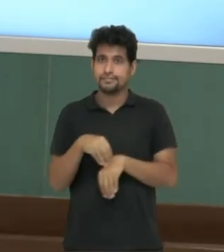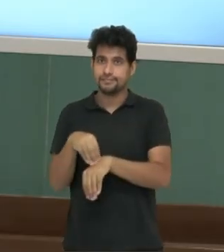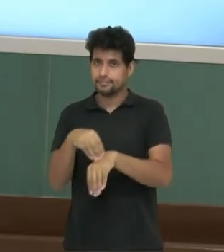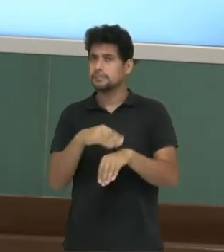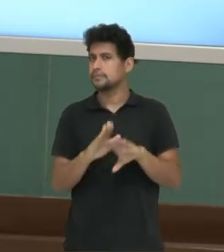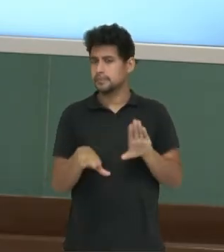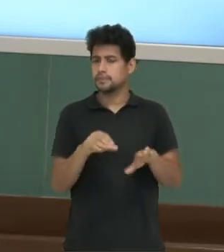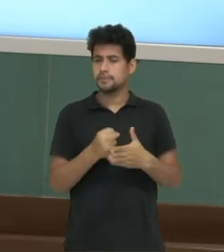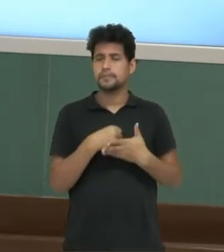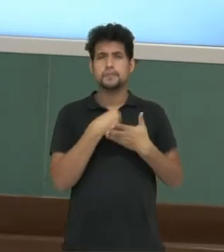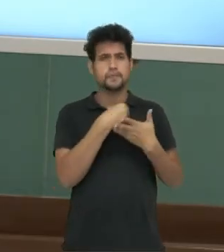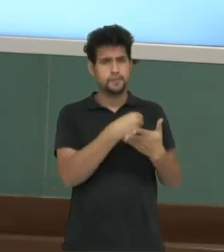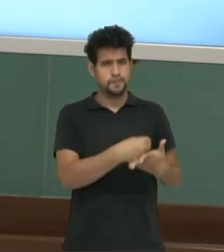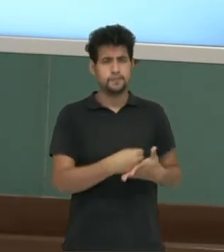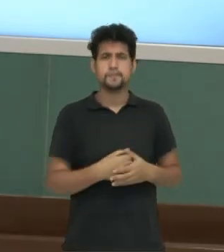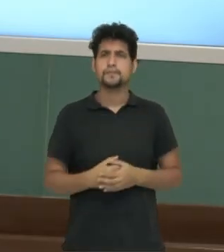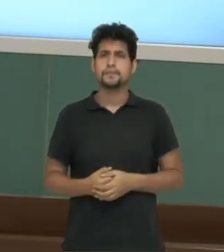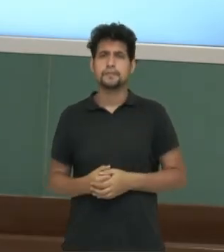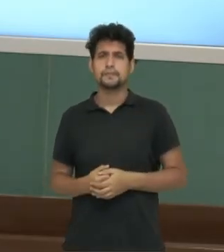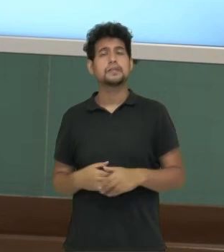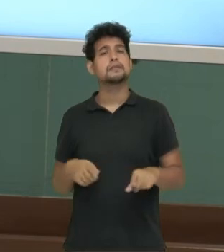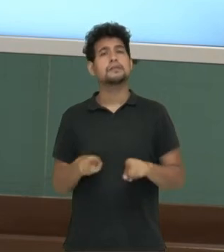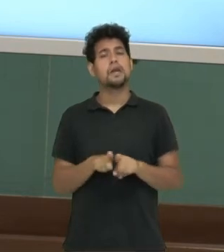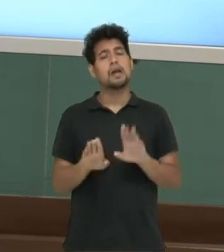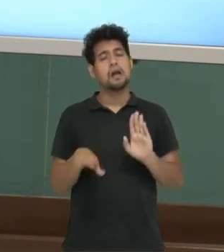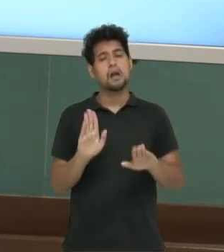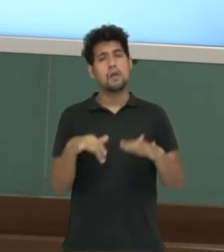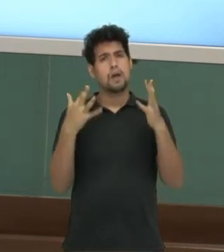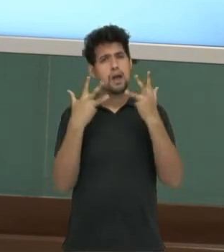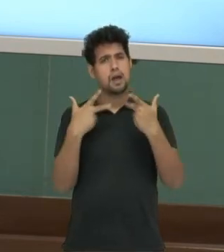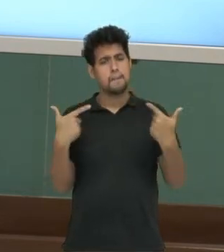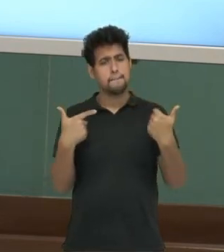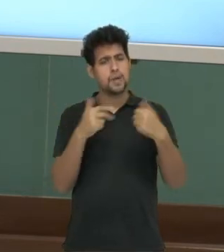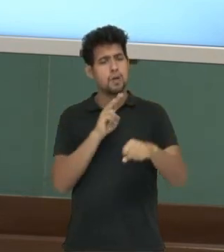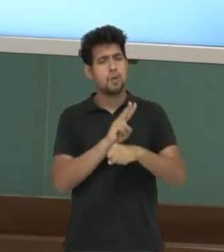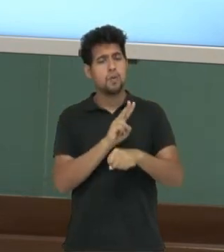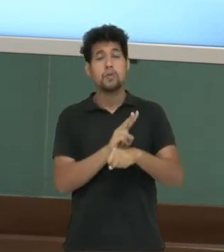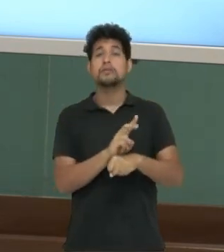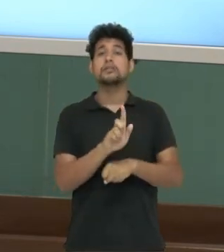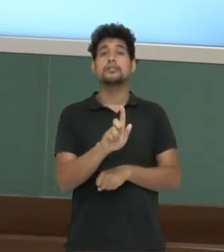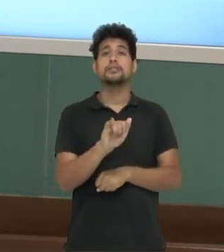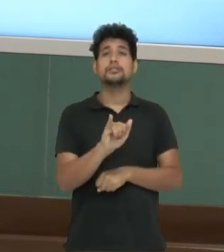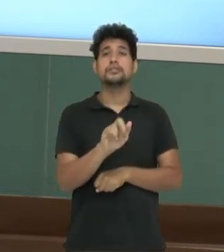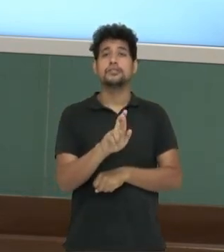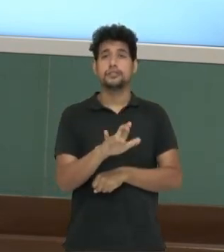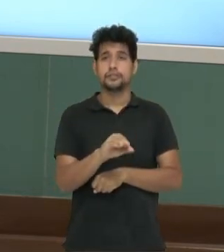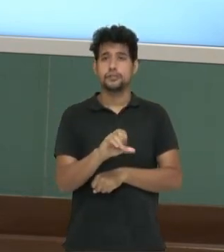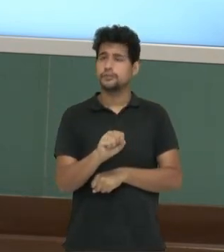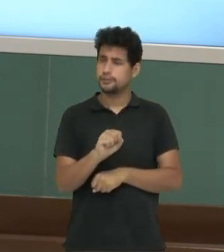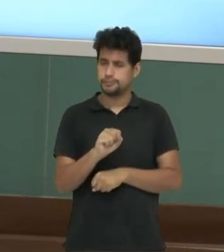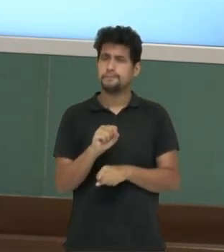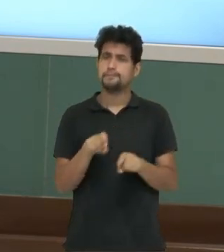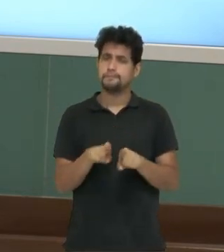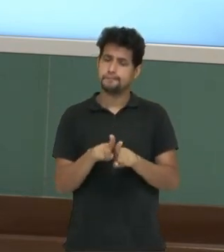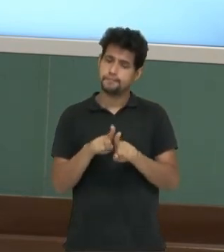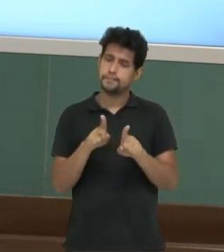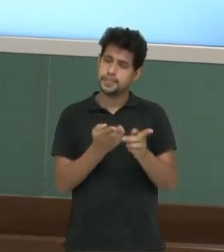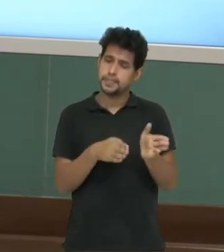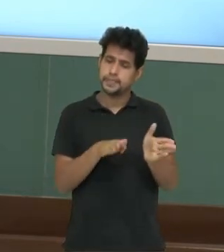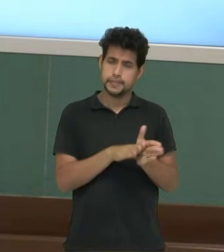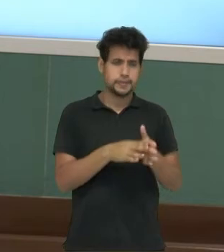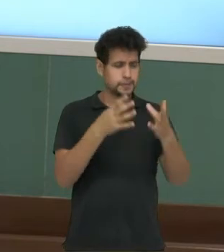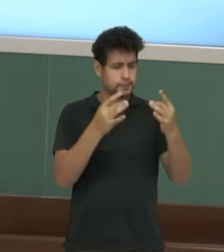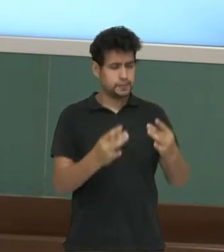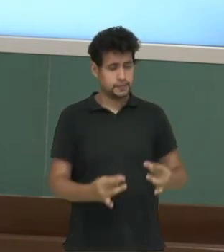carregam esses ovos, tá? Tem espécies que cuidam dos girinos por um certo tempo, até ele chegar numa